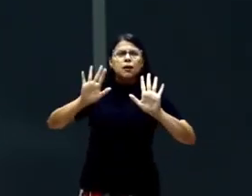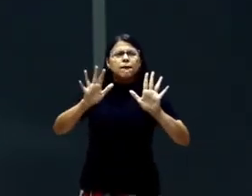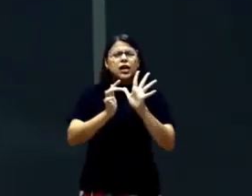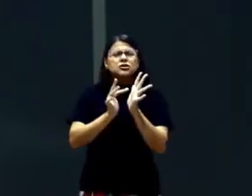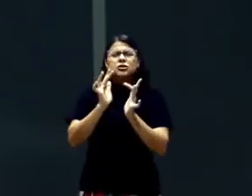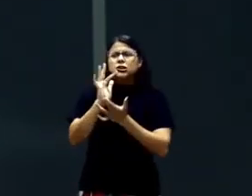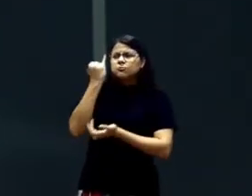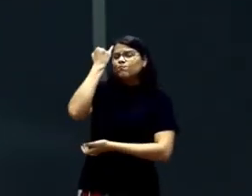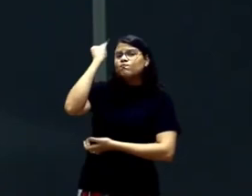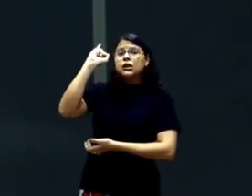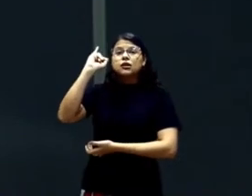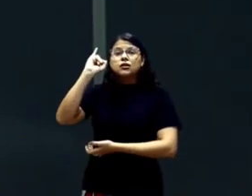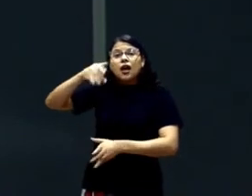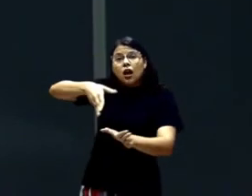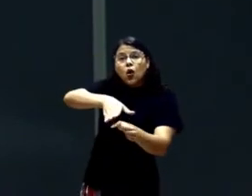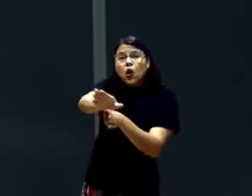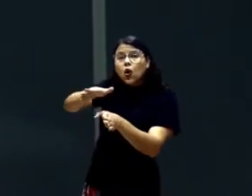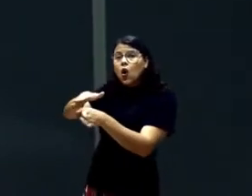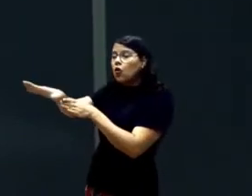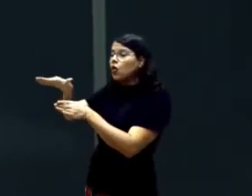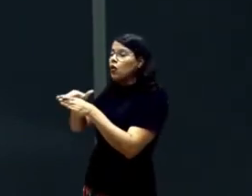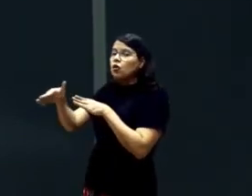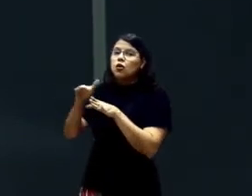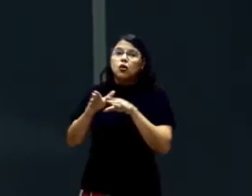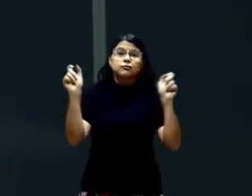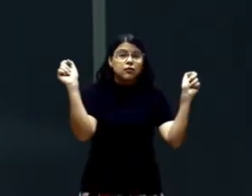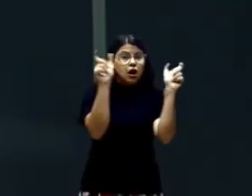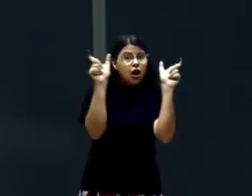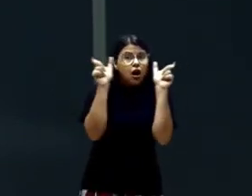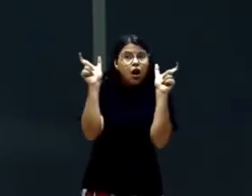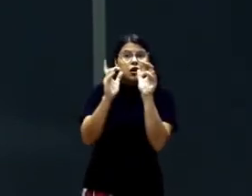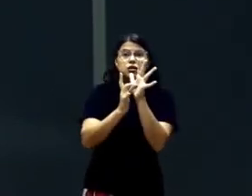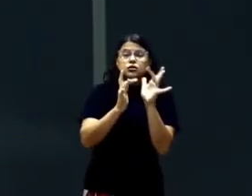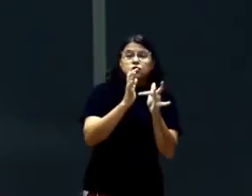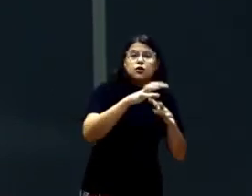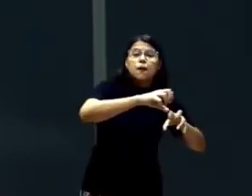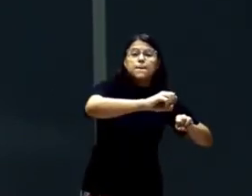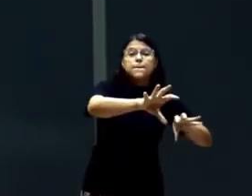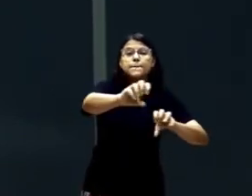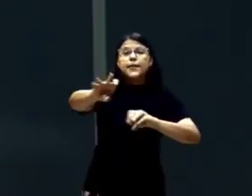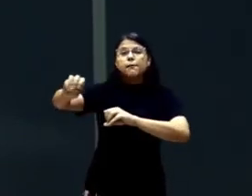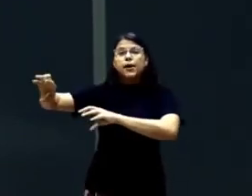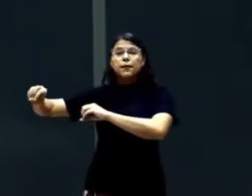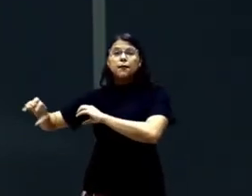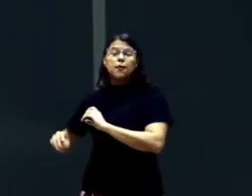alerta, para Jesus nos trazer um ensino. E o ensino